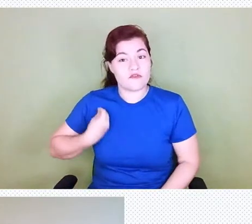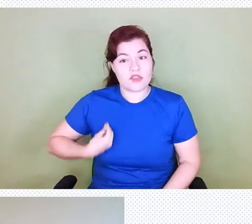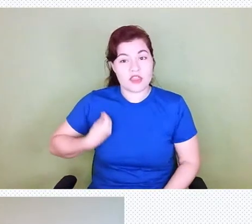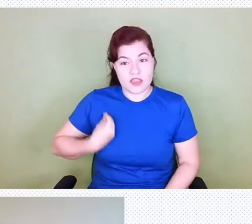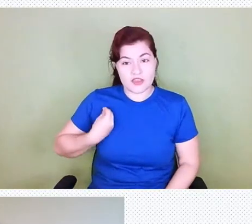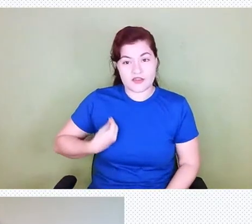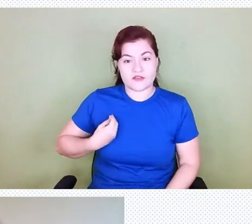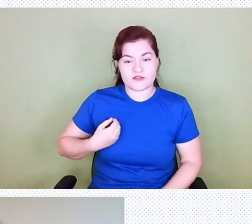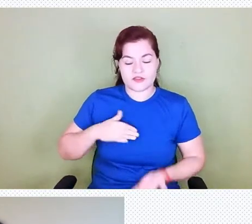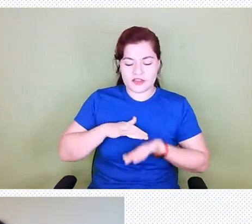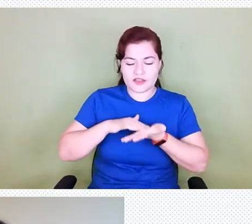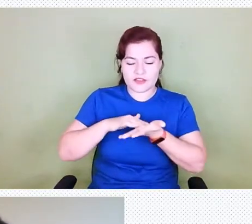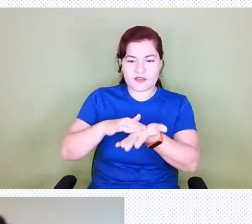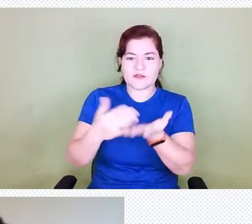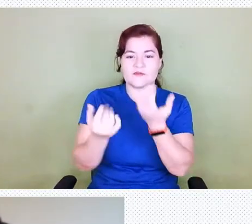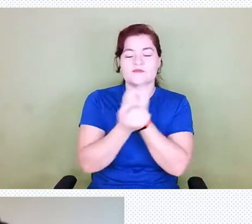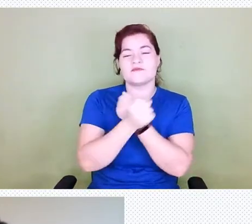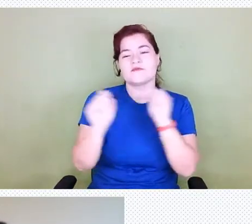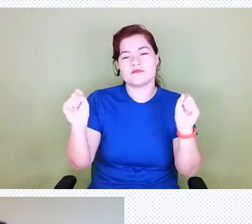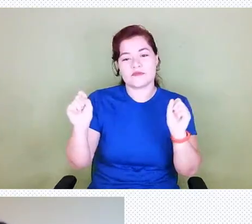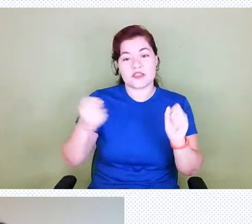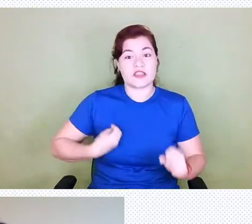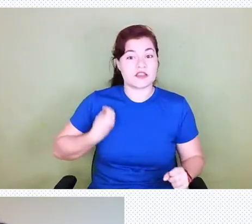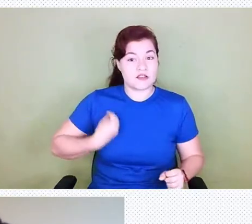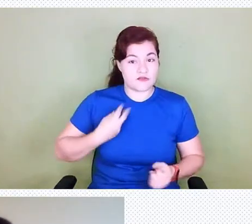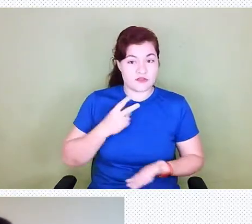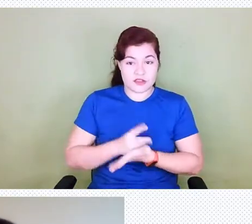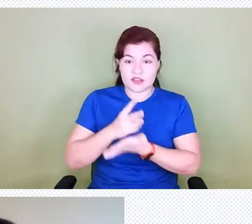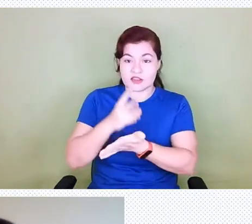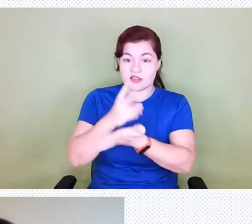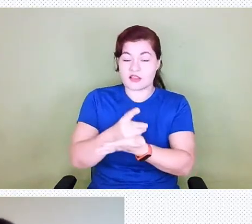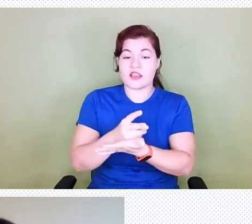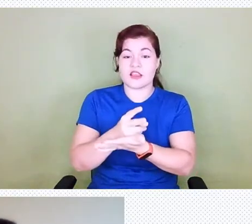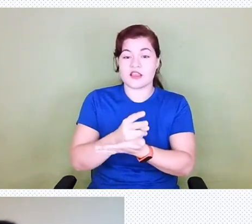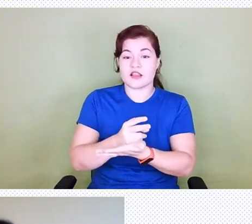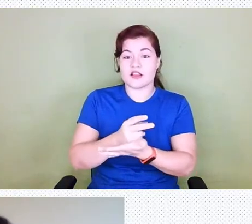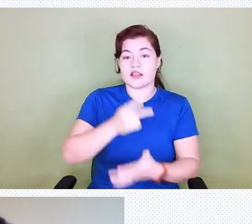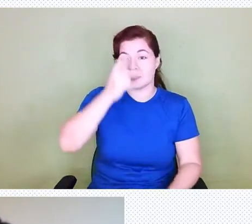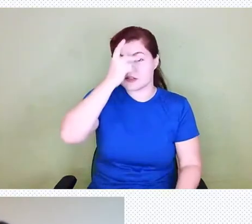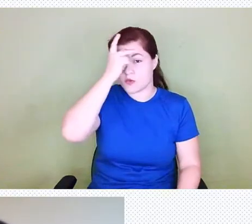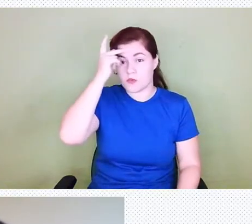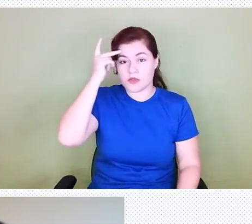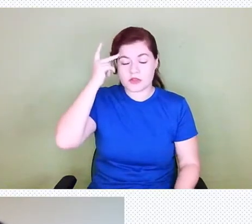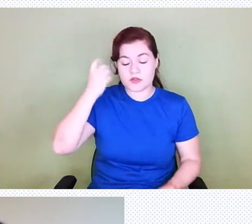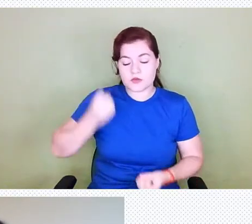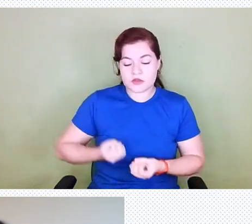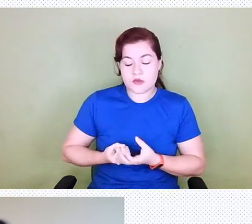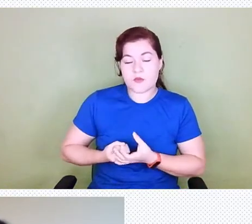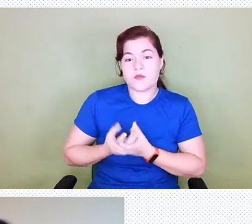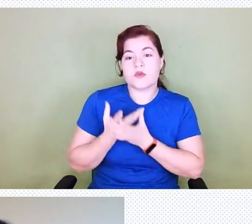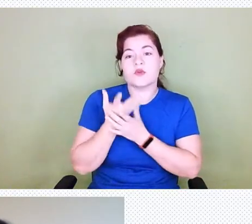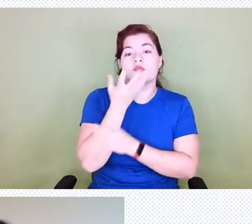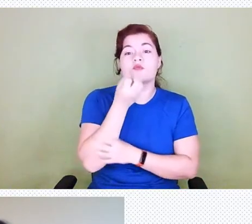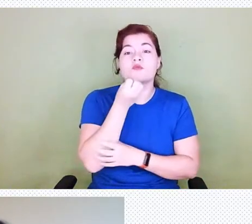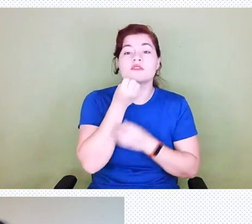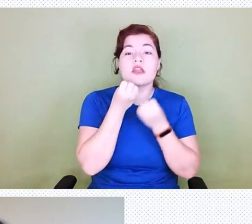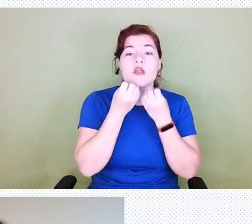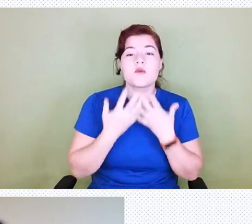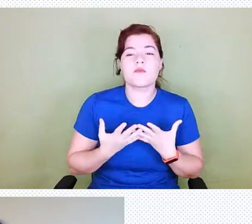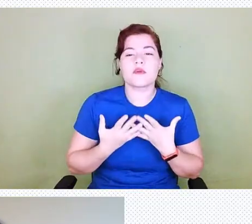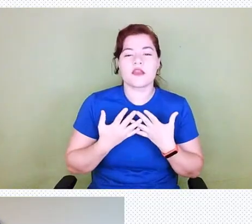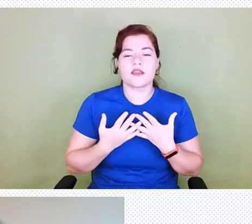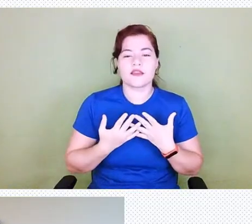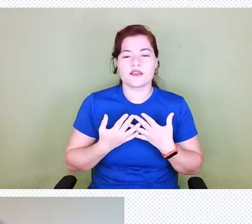mensagem da libertação e da vida eterna. São elas que produzem o bem e se entregam